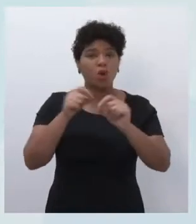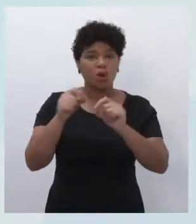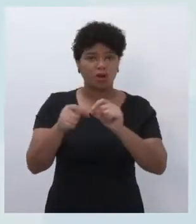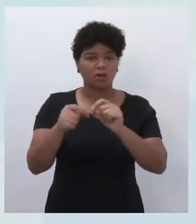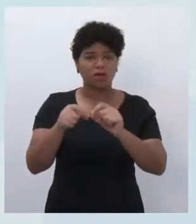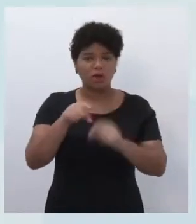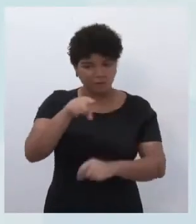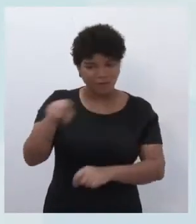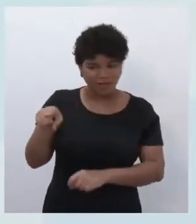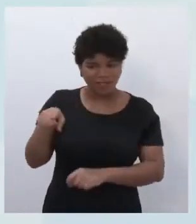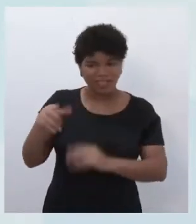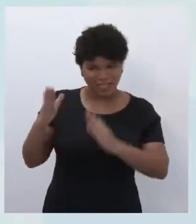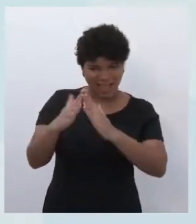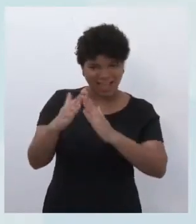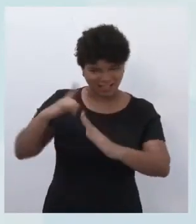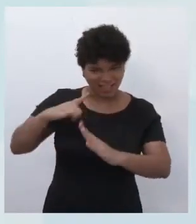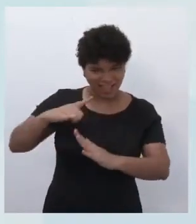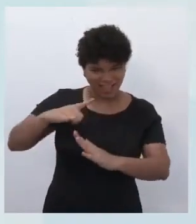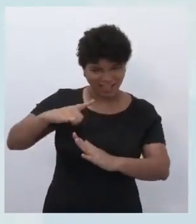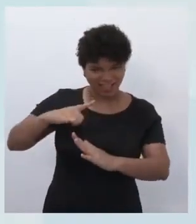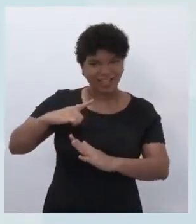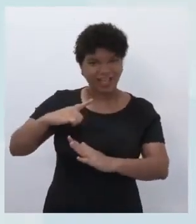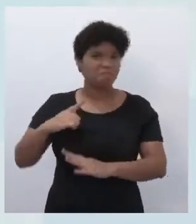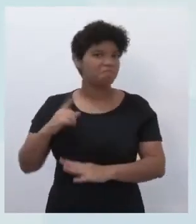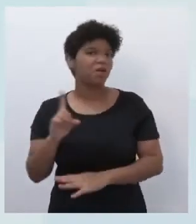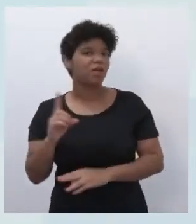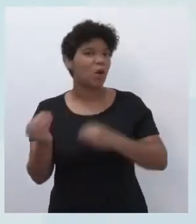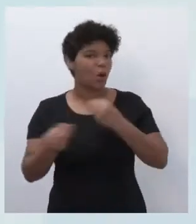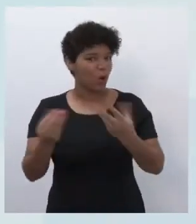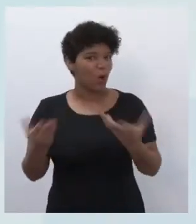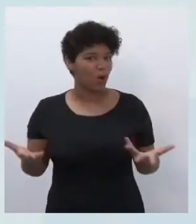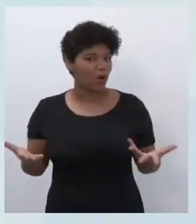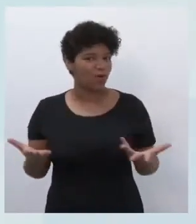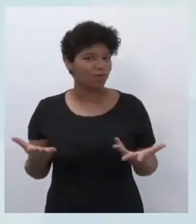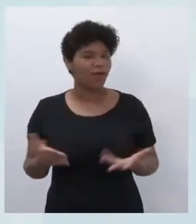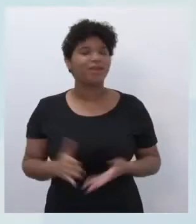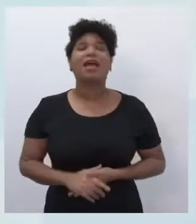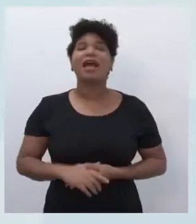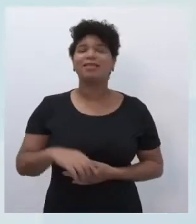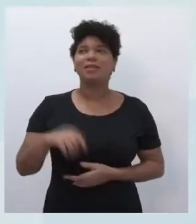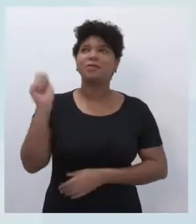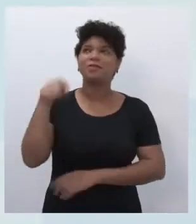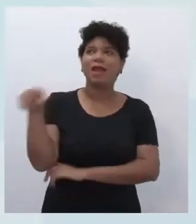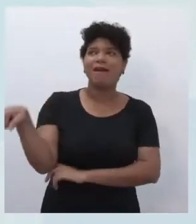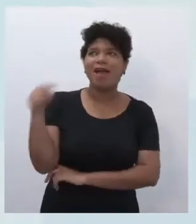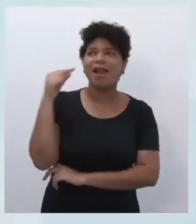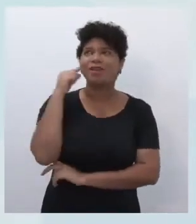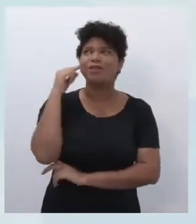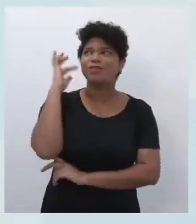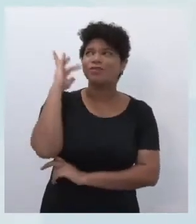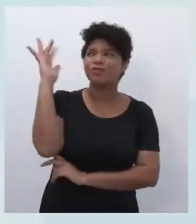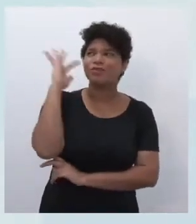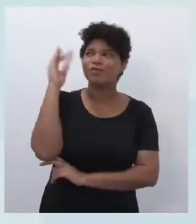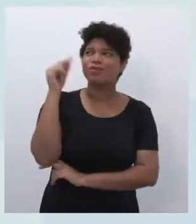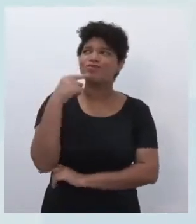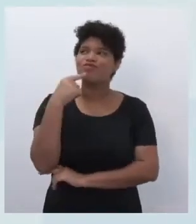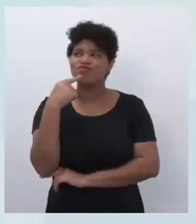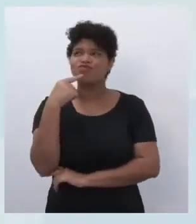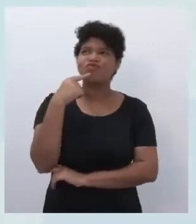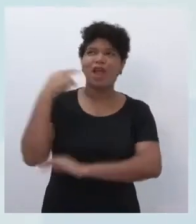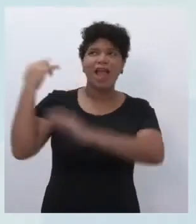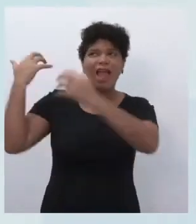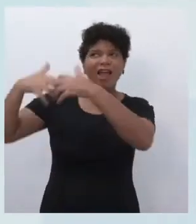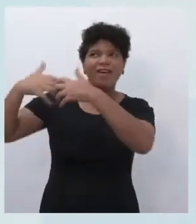a dia de vocês? Essa e outras perguntas levam as crianças ao levantamento de hipóteses em relação de elementos